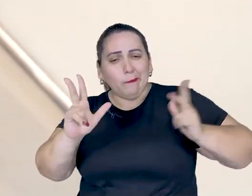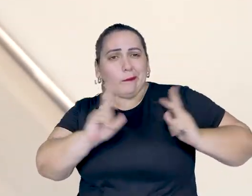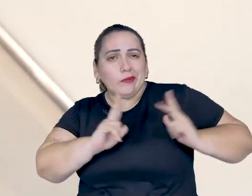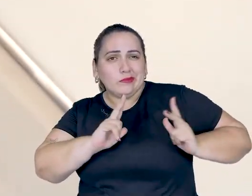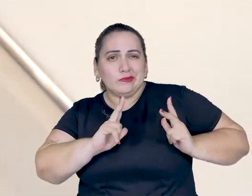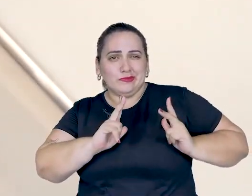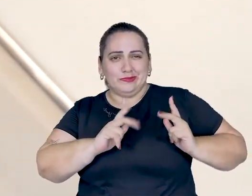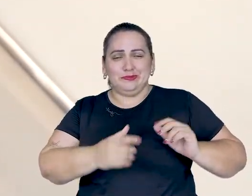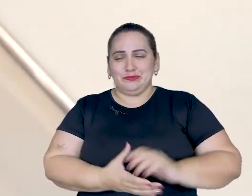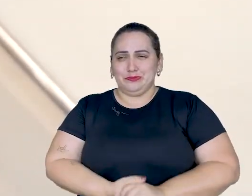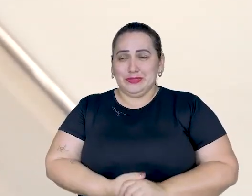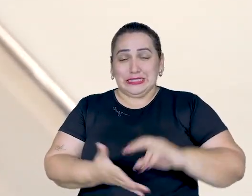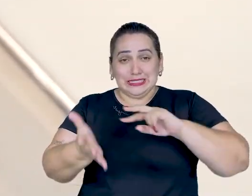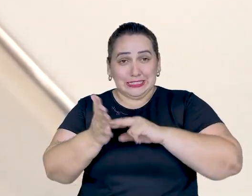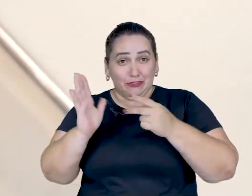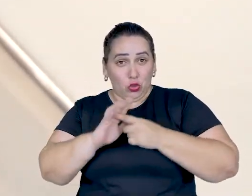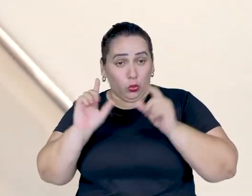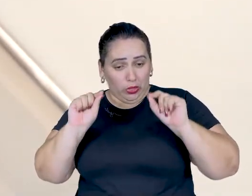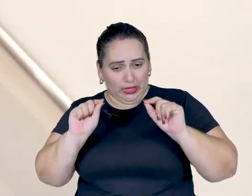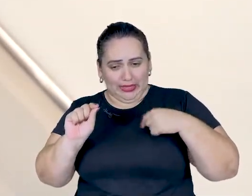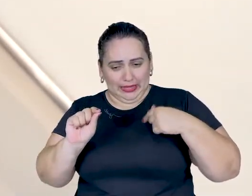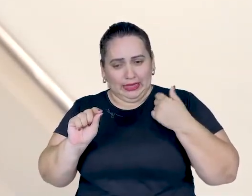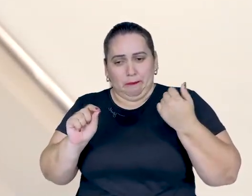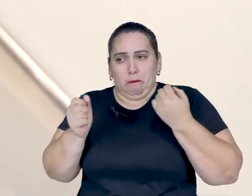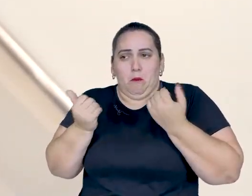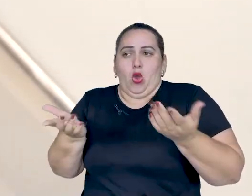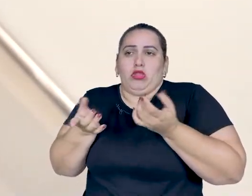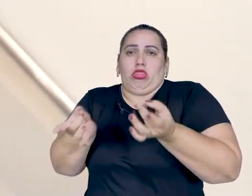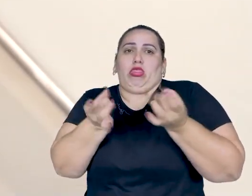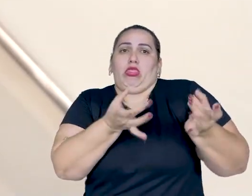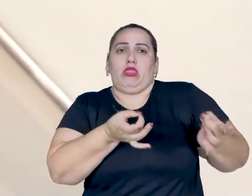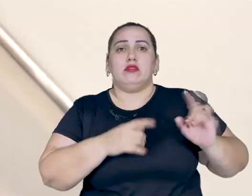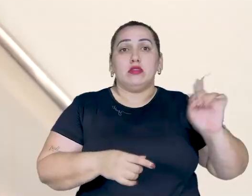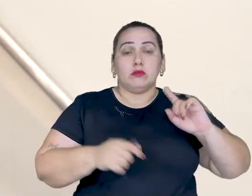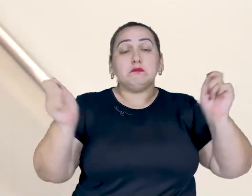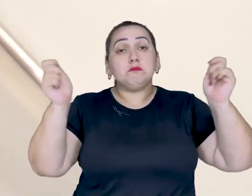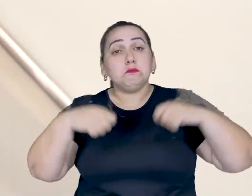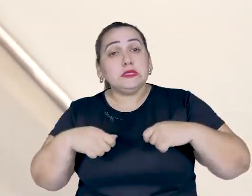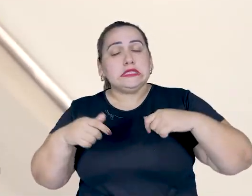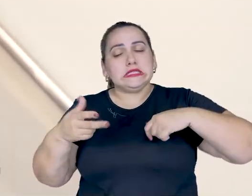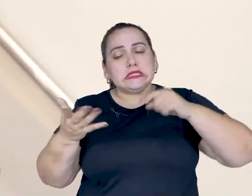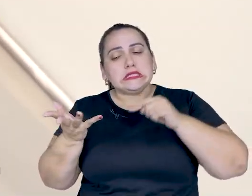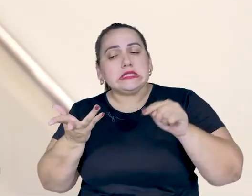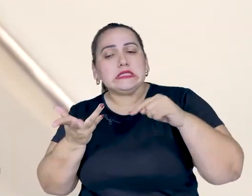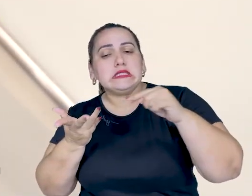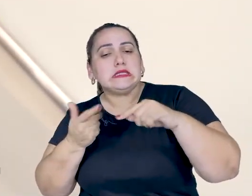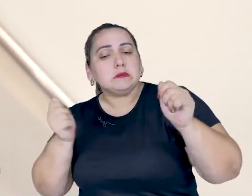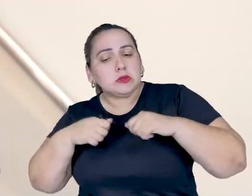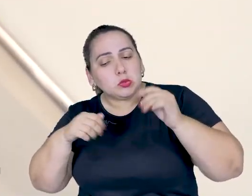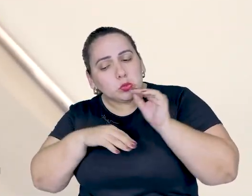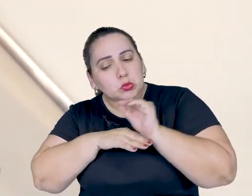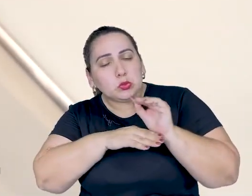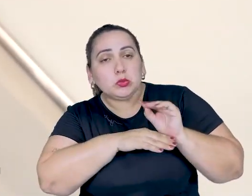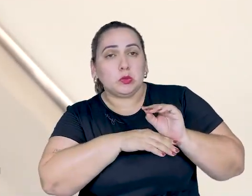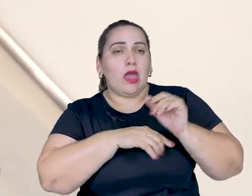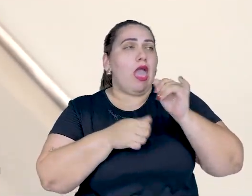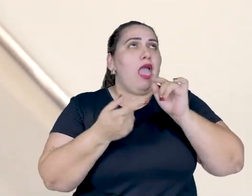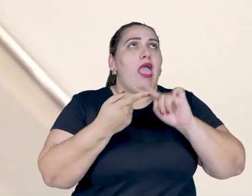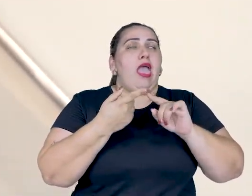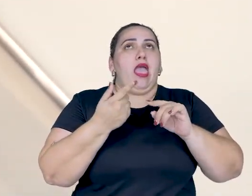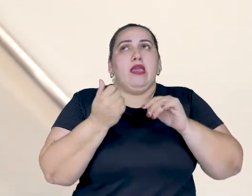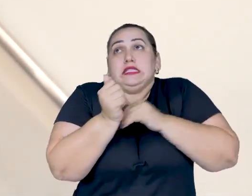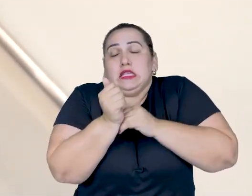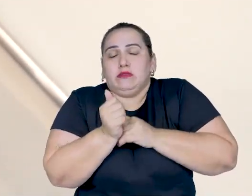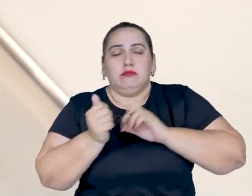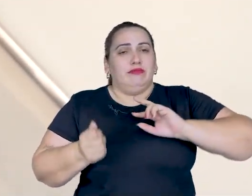pessoais sensíveis. Quer dizer, então, que esse tratamento não pode ser feito? Não. Pode ser feito, só que os requisitos são mais restritivos.